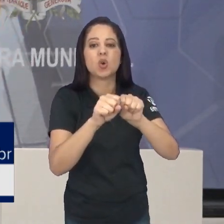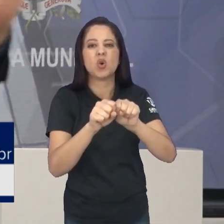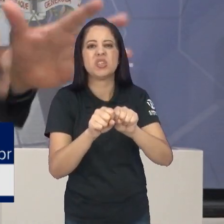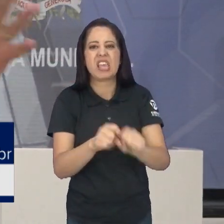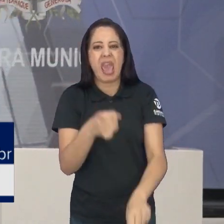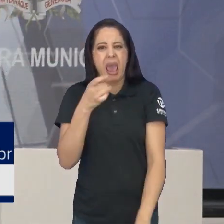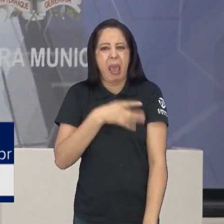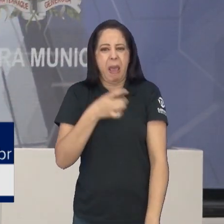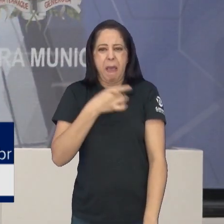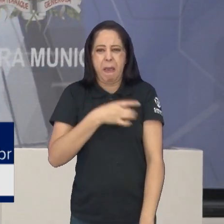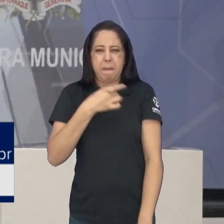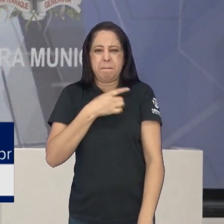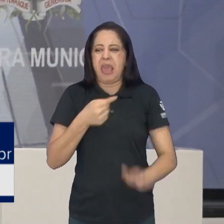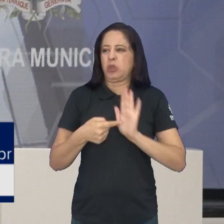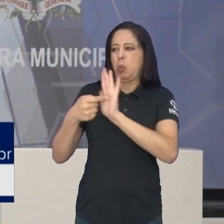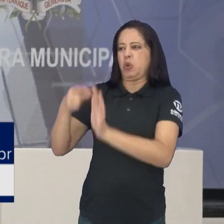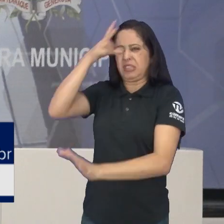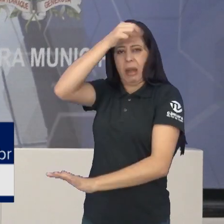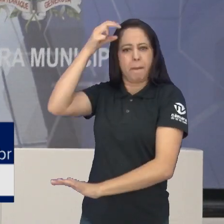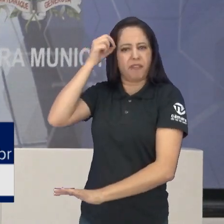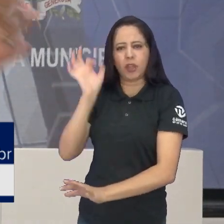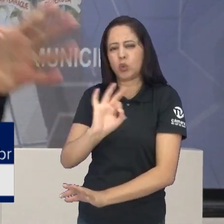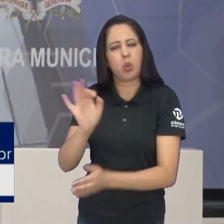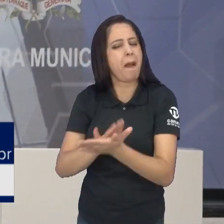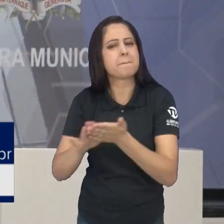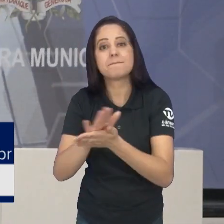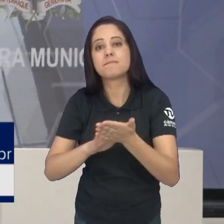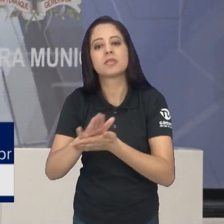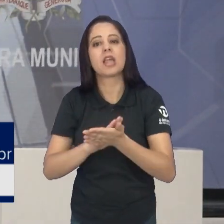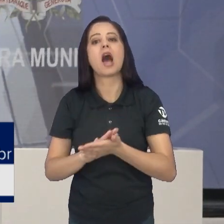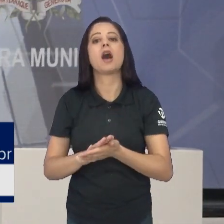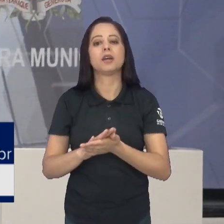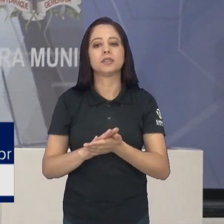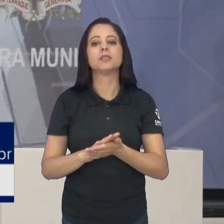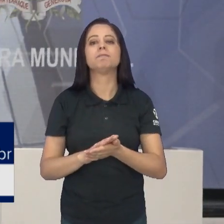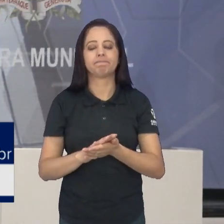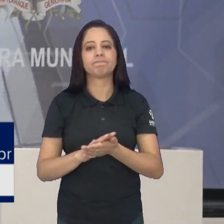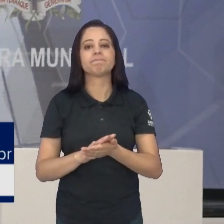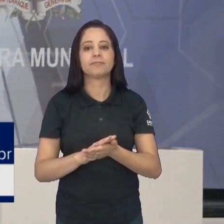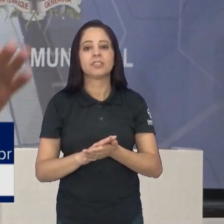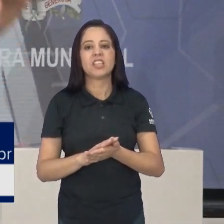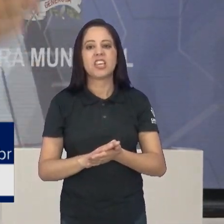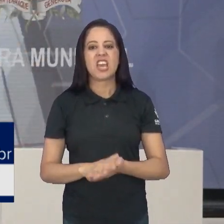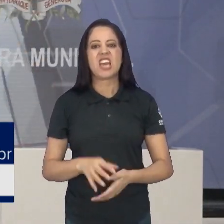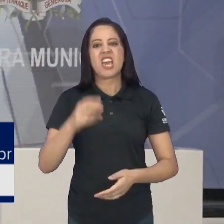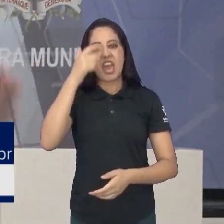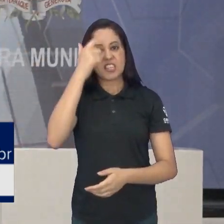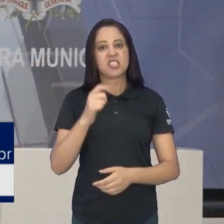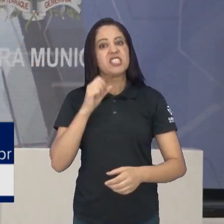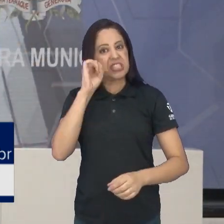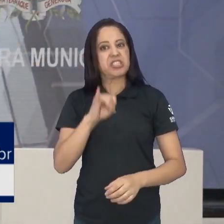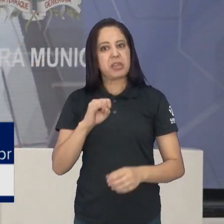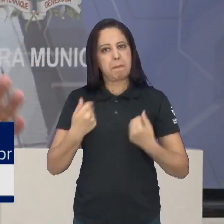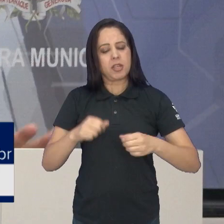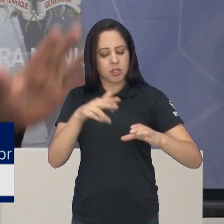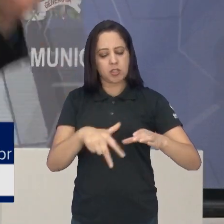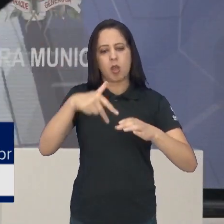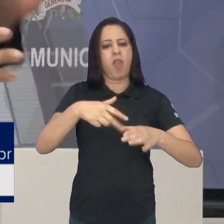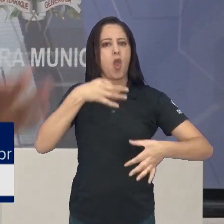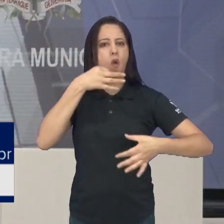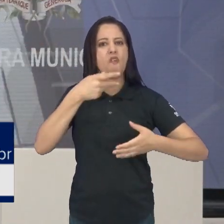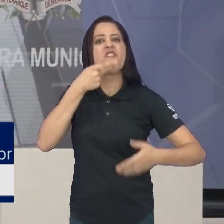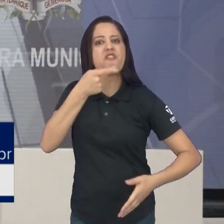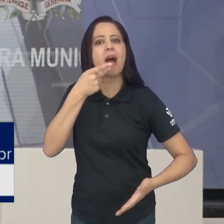medo de levar isso para o governo, que tivesse que enfrentar o governo que enfrentasse, se tivesse que vir aqui na tribuna e também